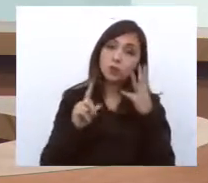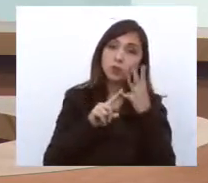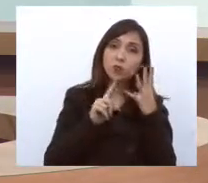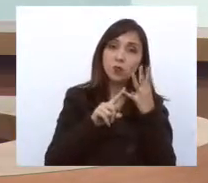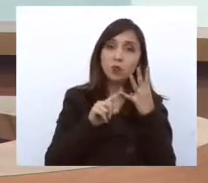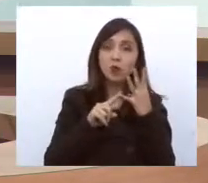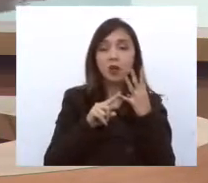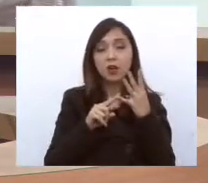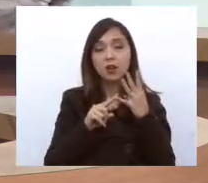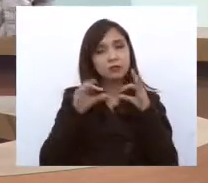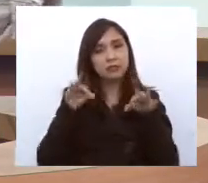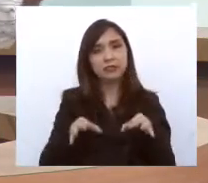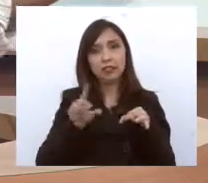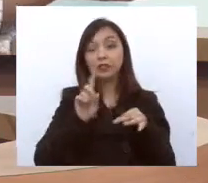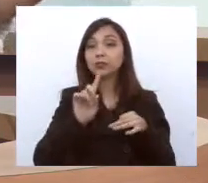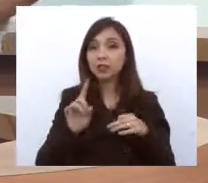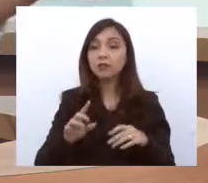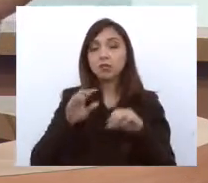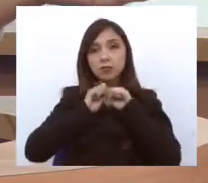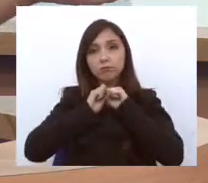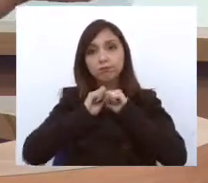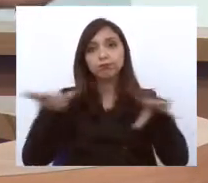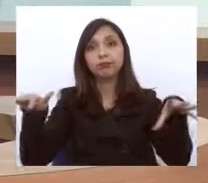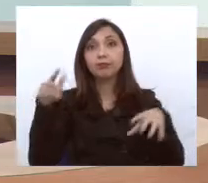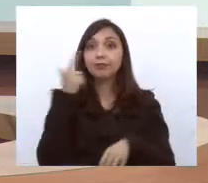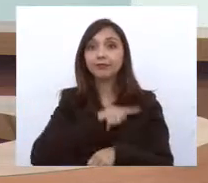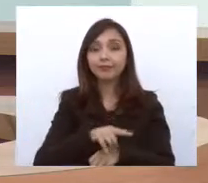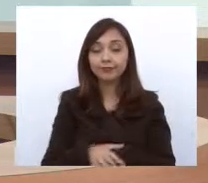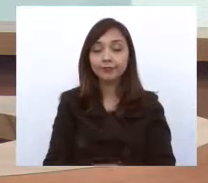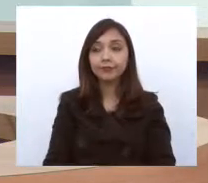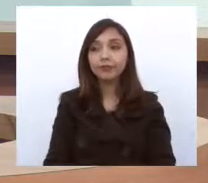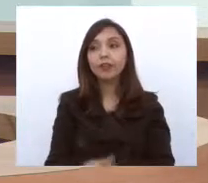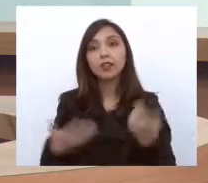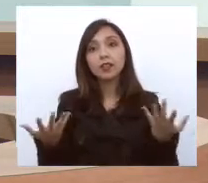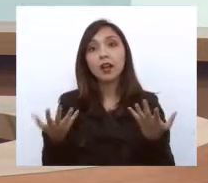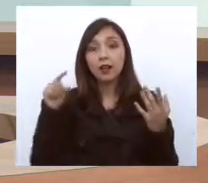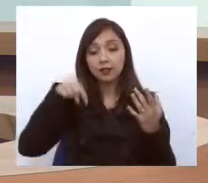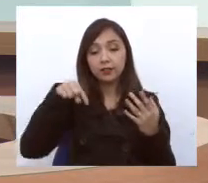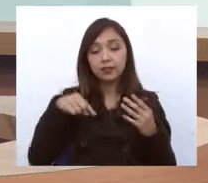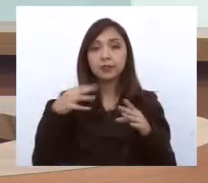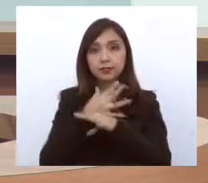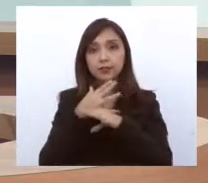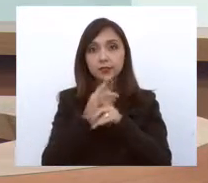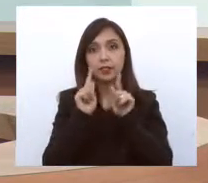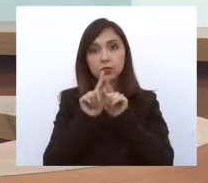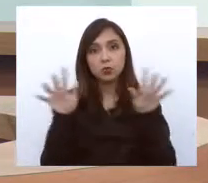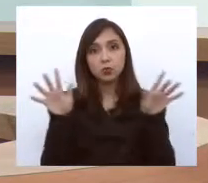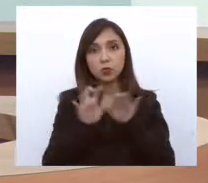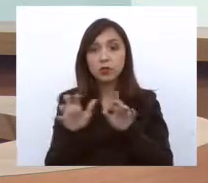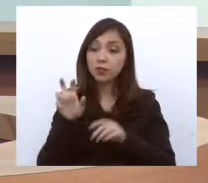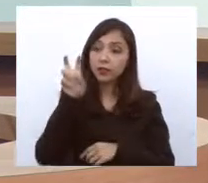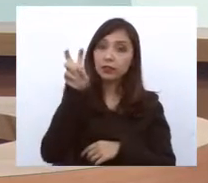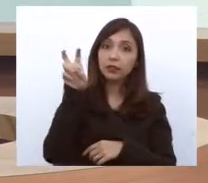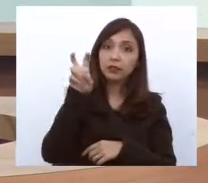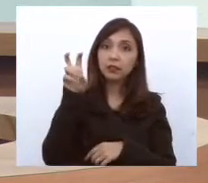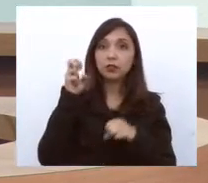que ilegal, mas ela age como quarto poder. E aqui na cidade de Guarulhos está criando o quinto